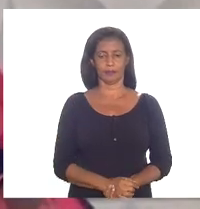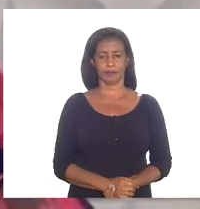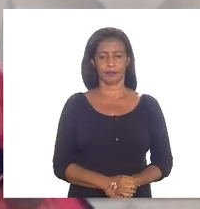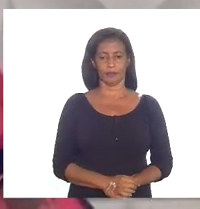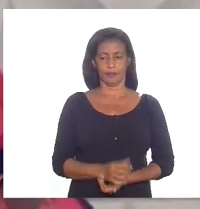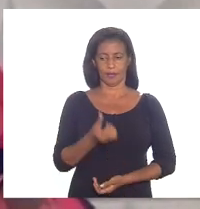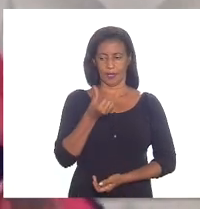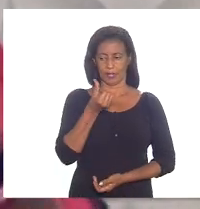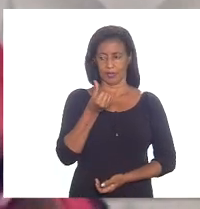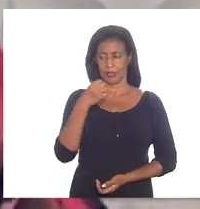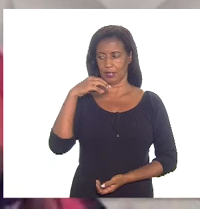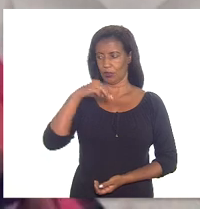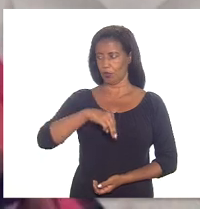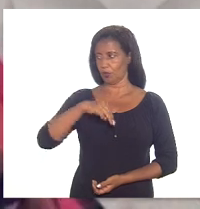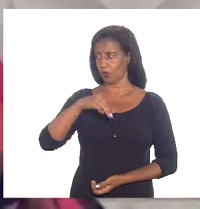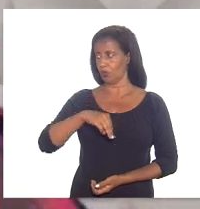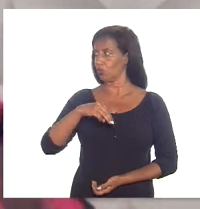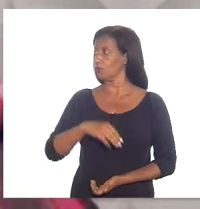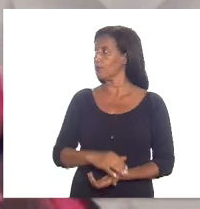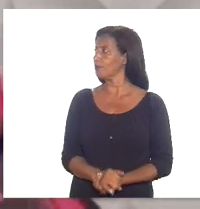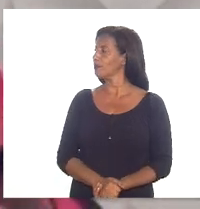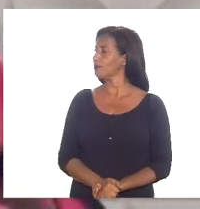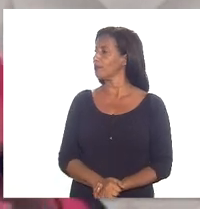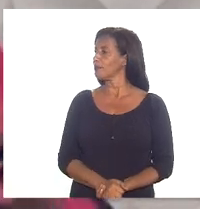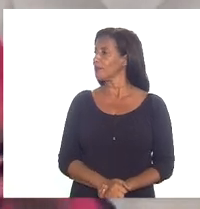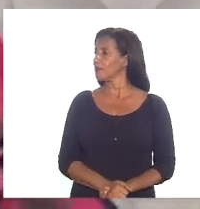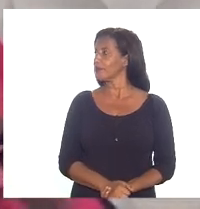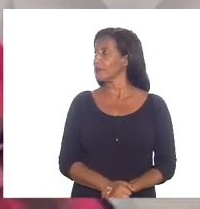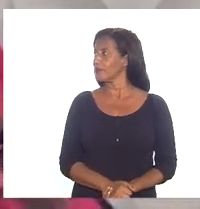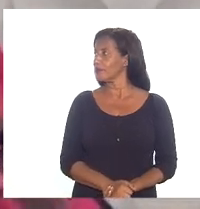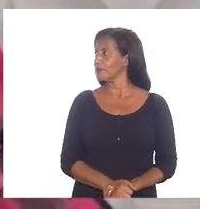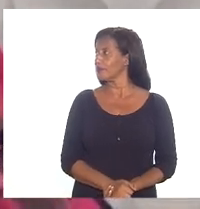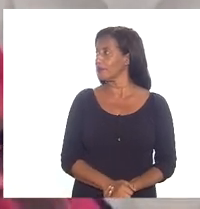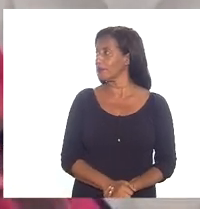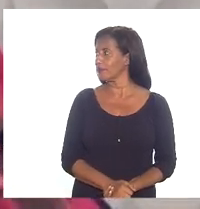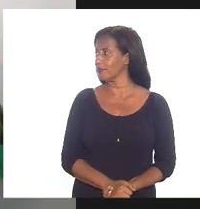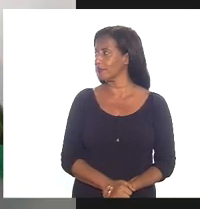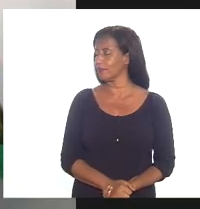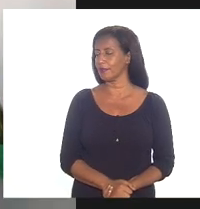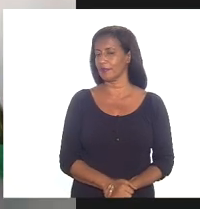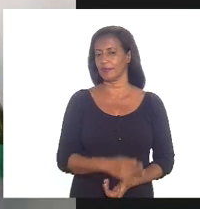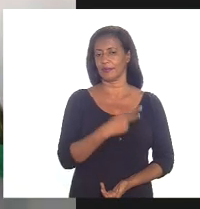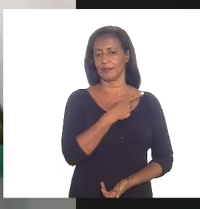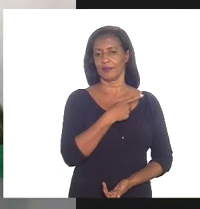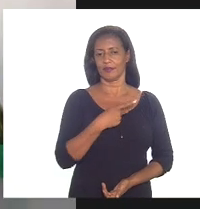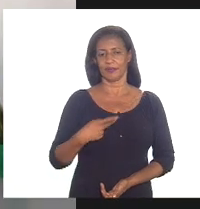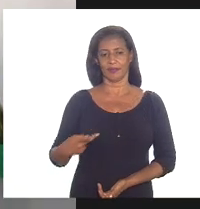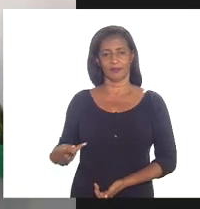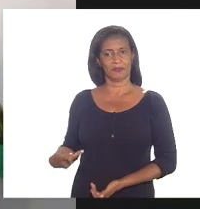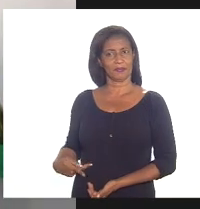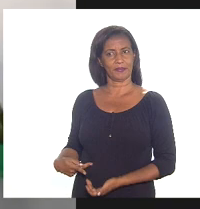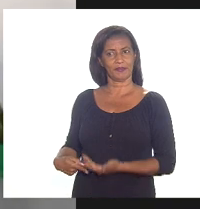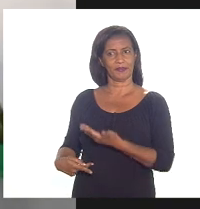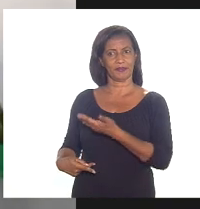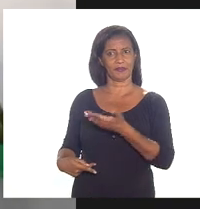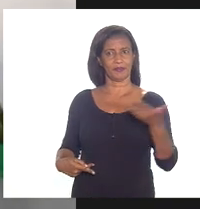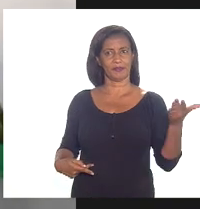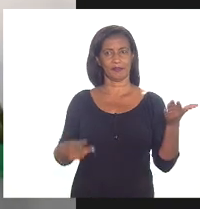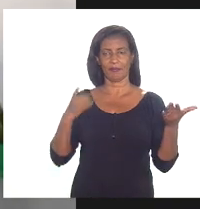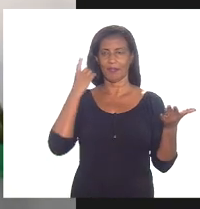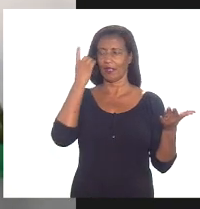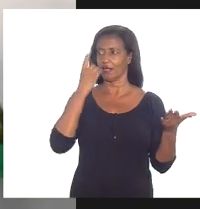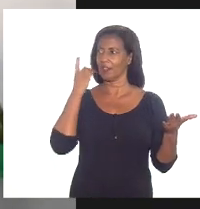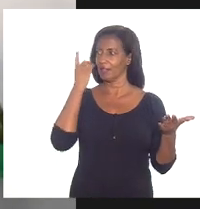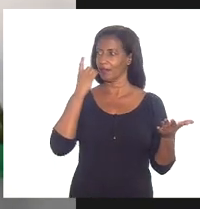tem 6 minutos para a sua manifestação. Senhora presidenta, senhoras deputadas,